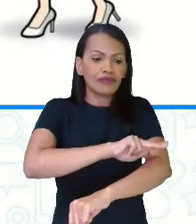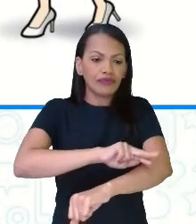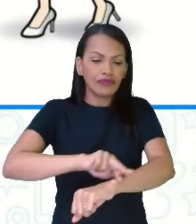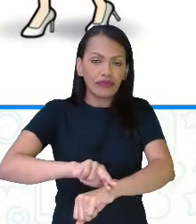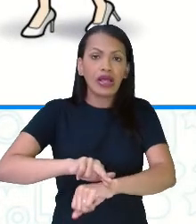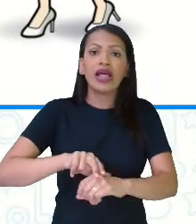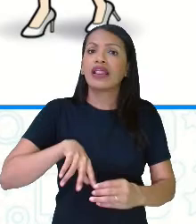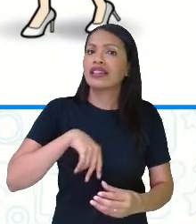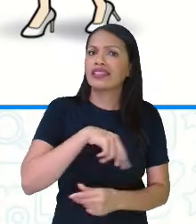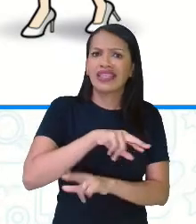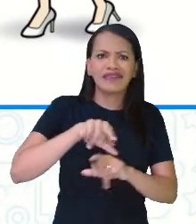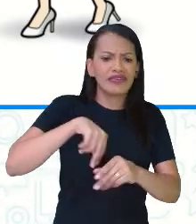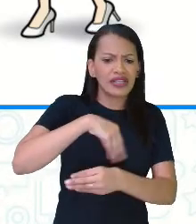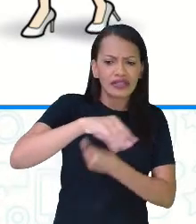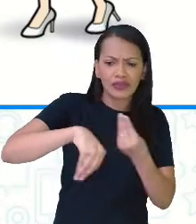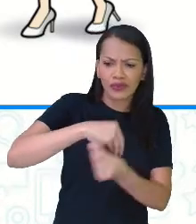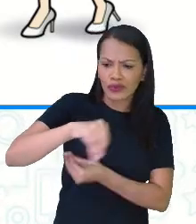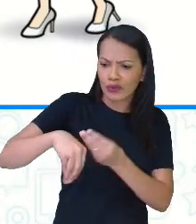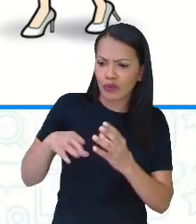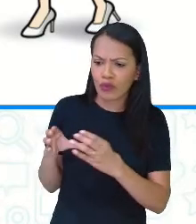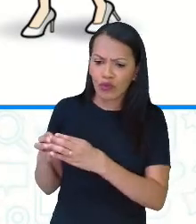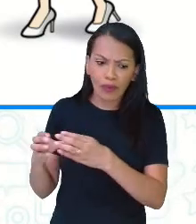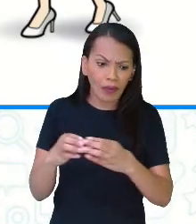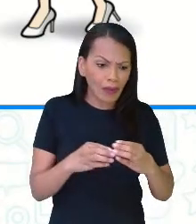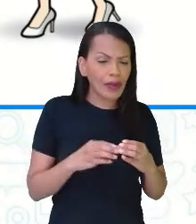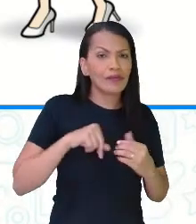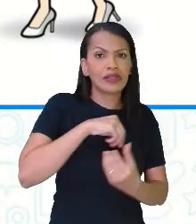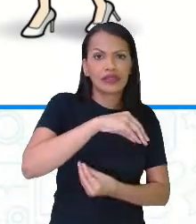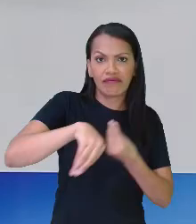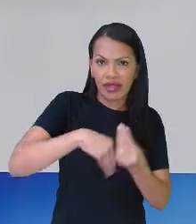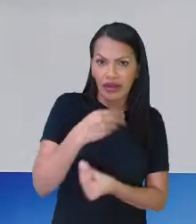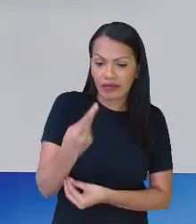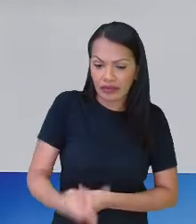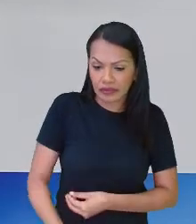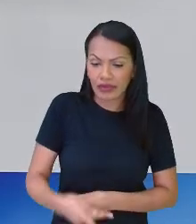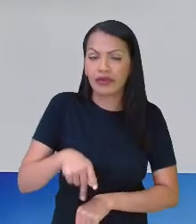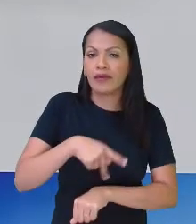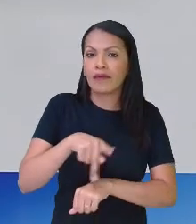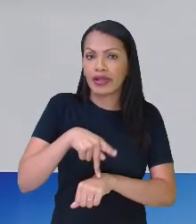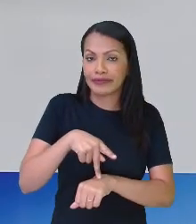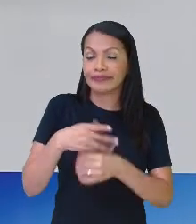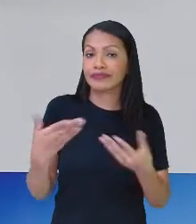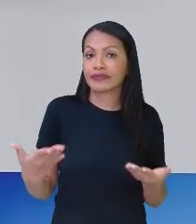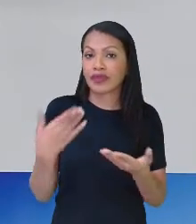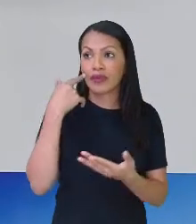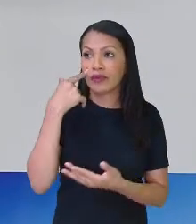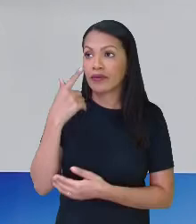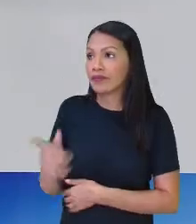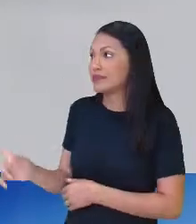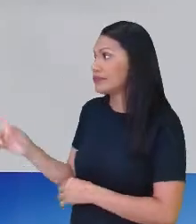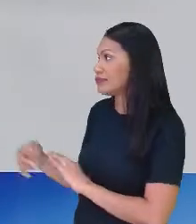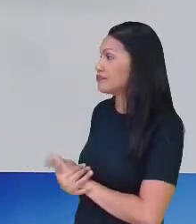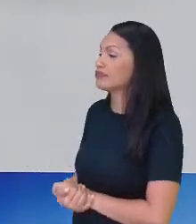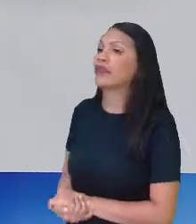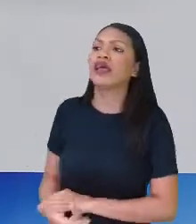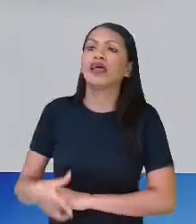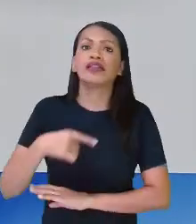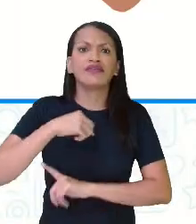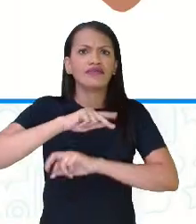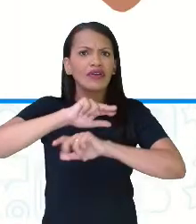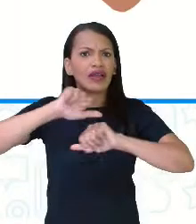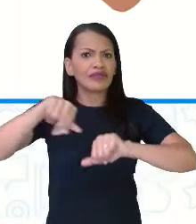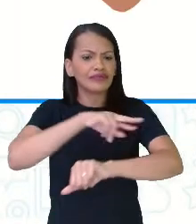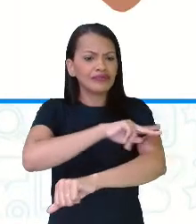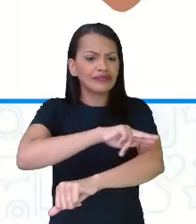razão à mistura de diversos grupos humanos que aconteceu aqui no nosso país. E eu coloquei o quê, ó? São inúmeras as raças